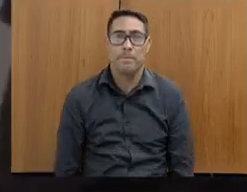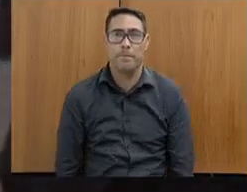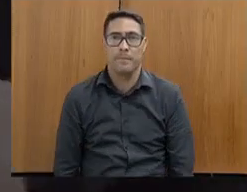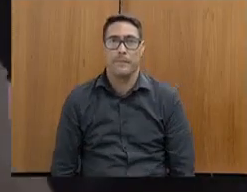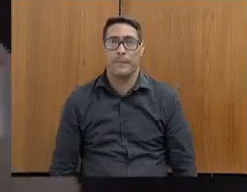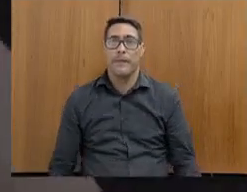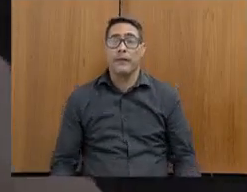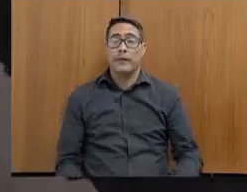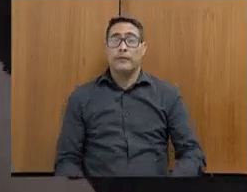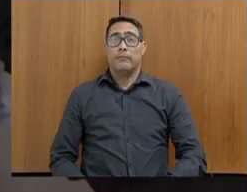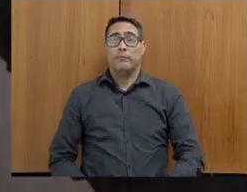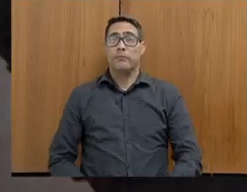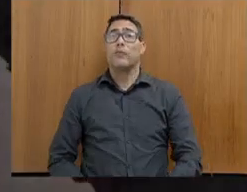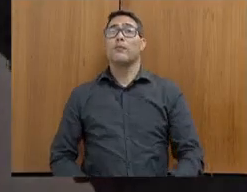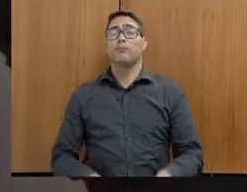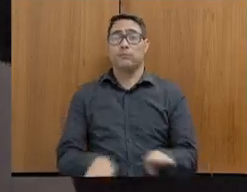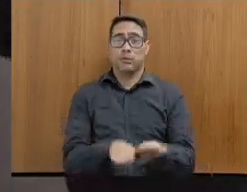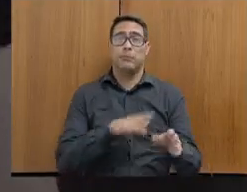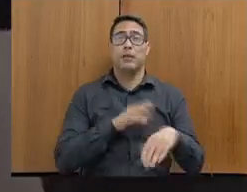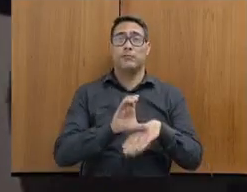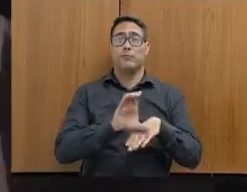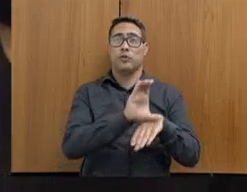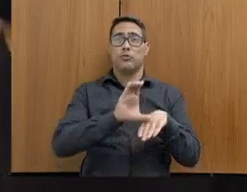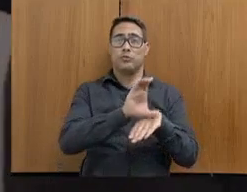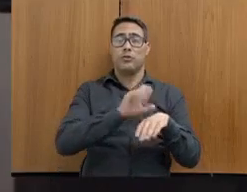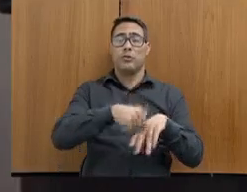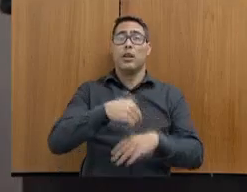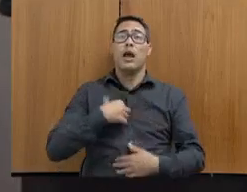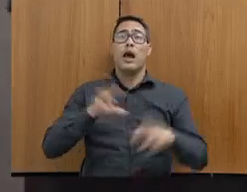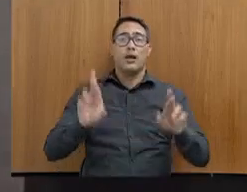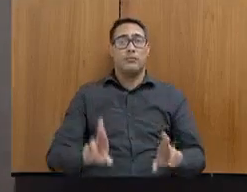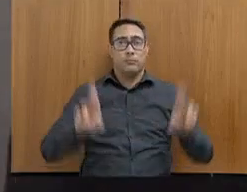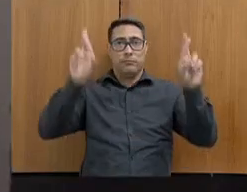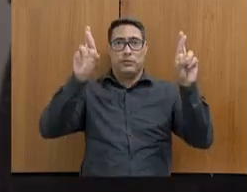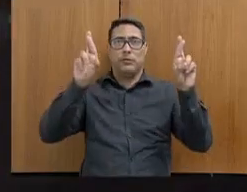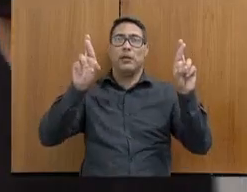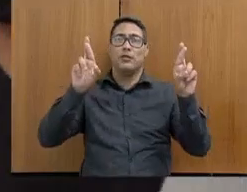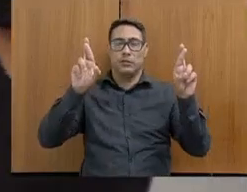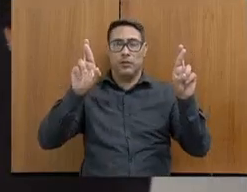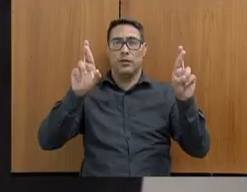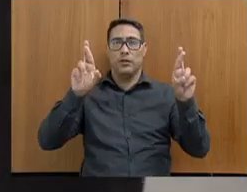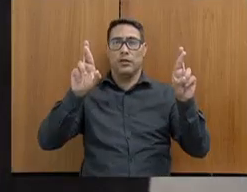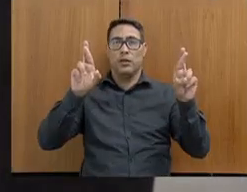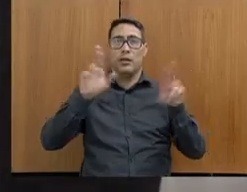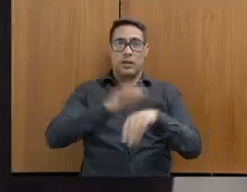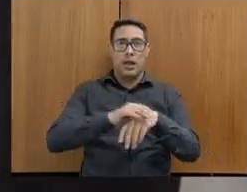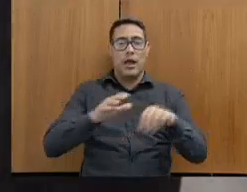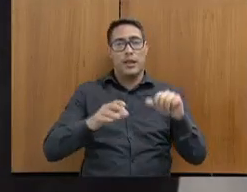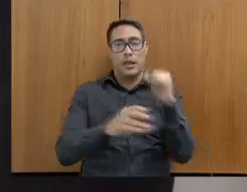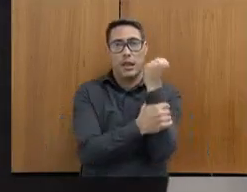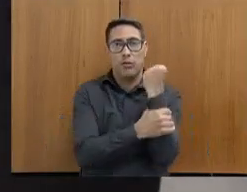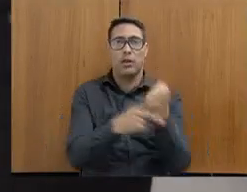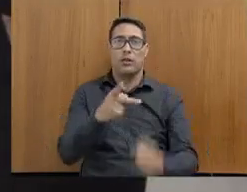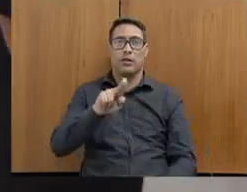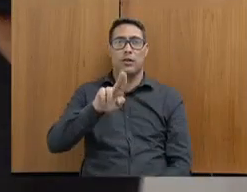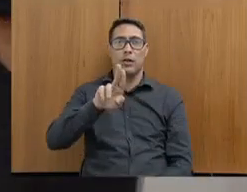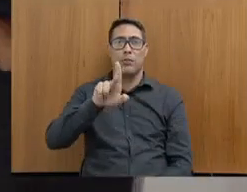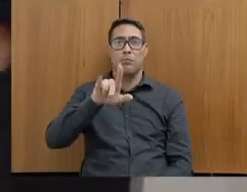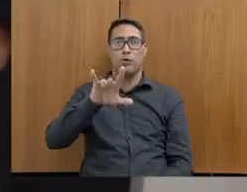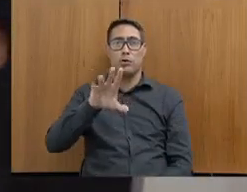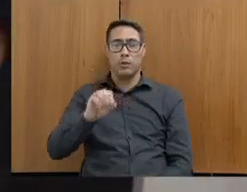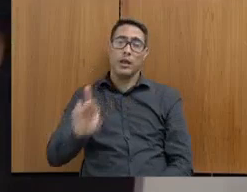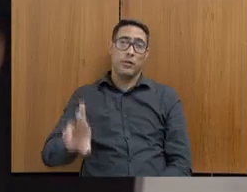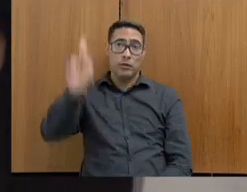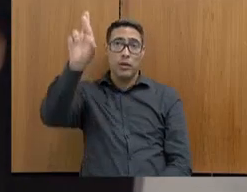dentro da premissa constitucional de que a responsabilidade é que a segurança pública é dever do Estado e responsabilidade